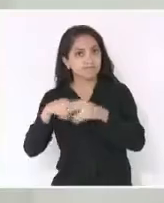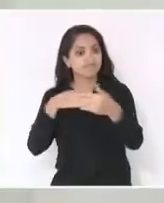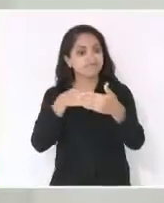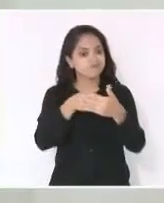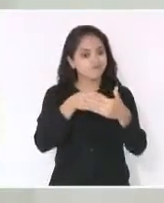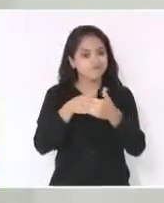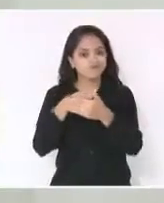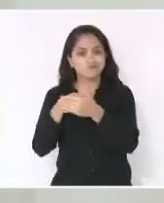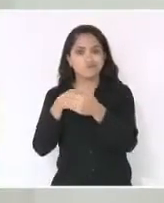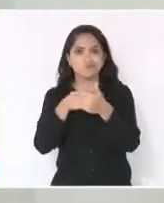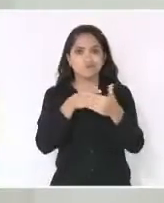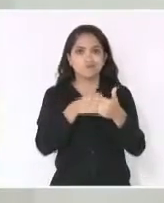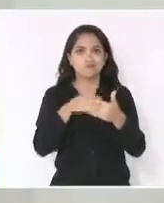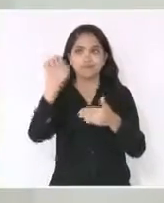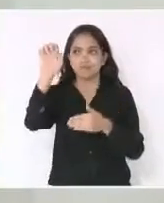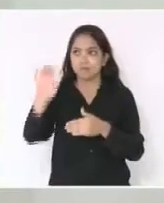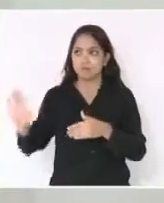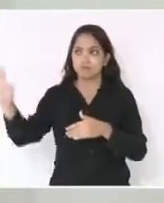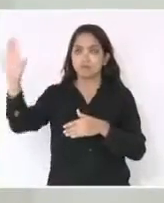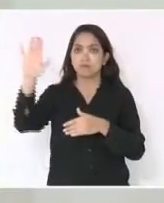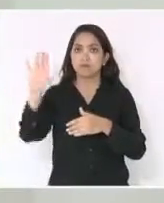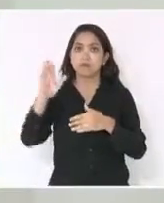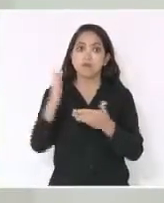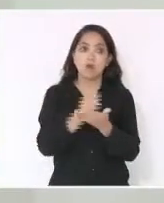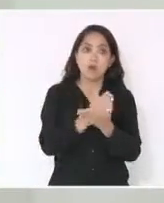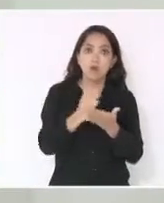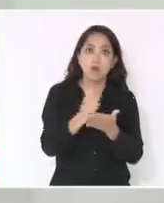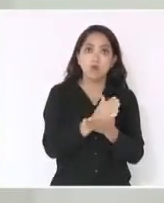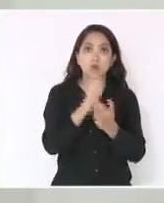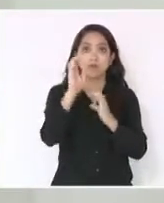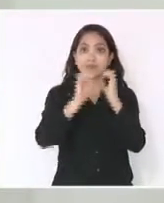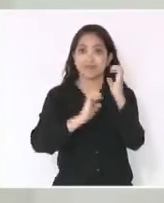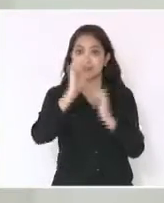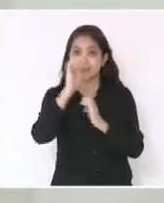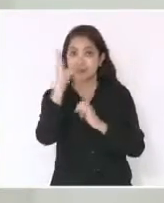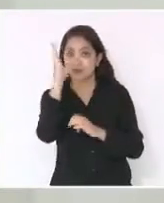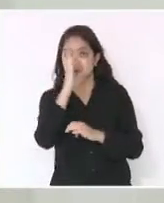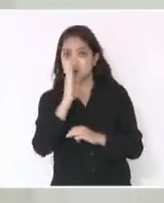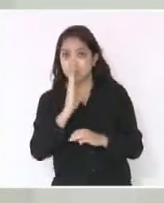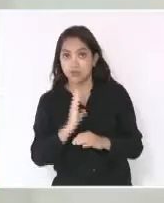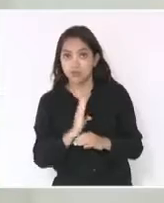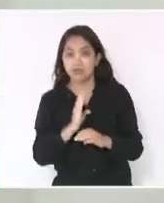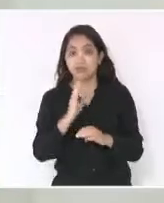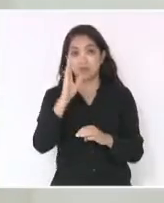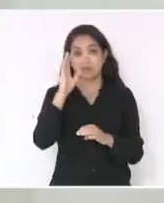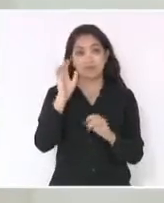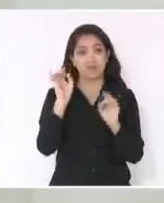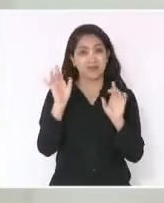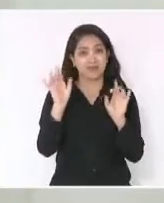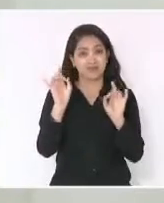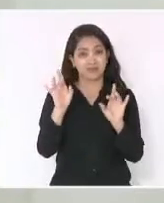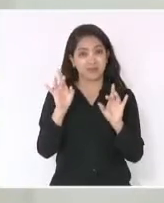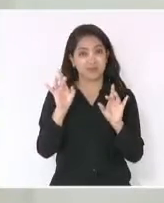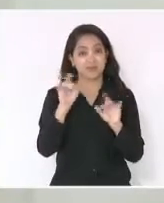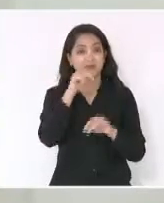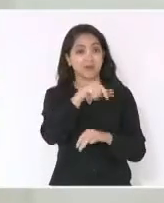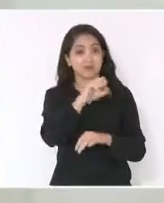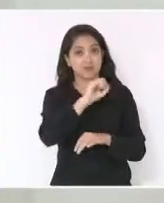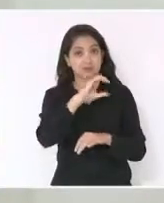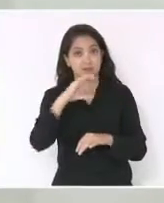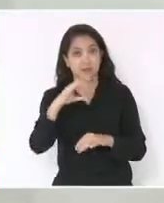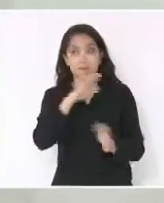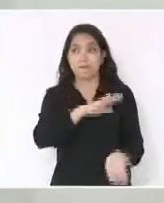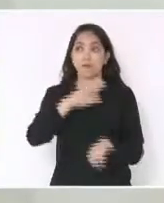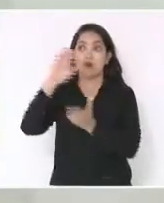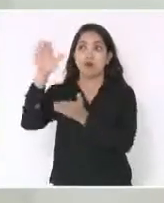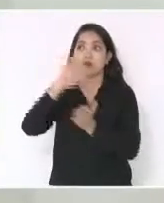pela união européia e alguns frigoríficos brasileiros e especial catarinense para a exportação